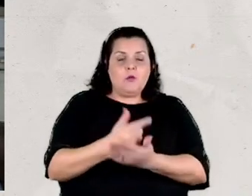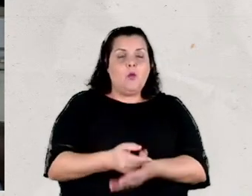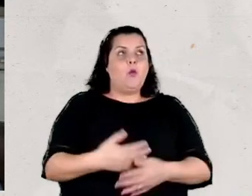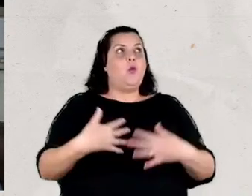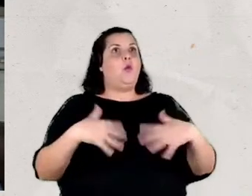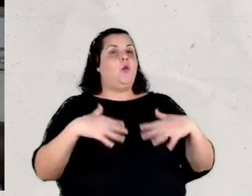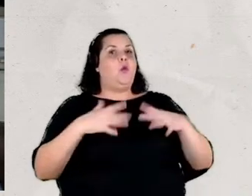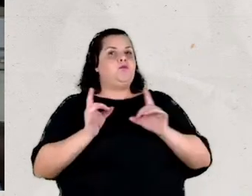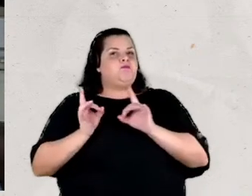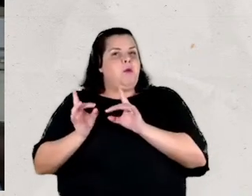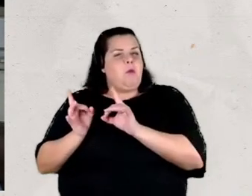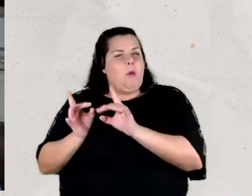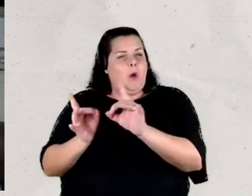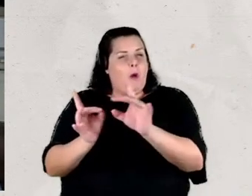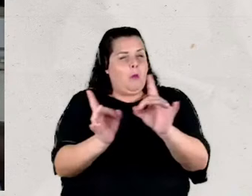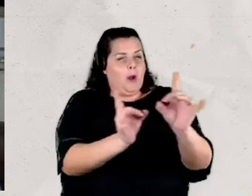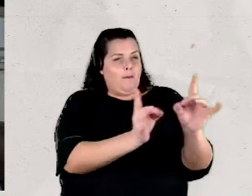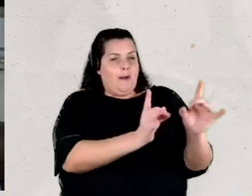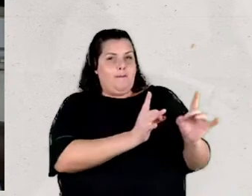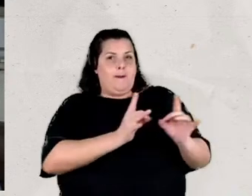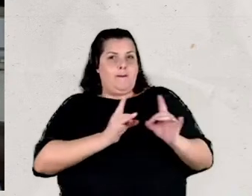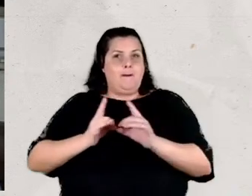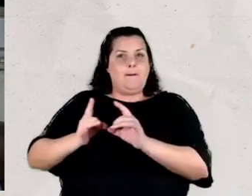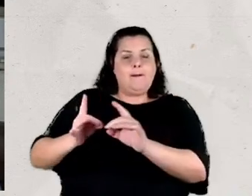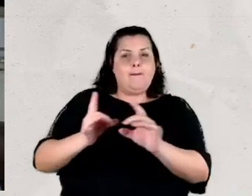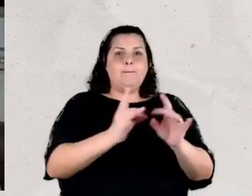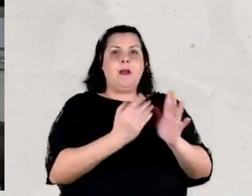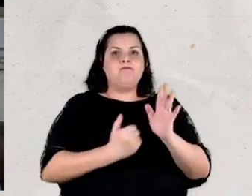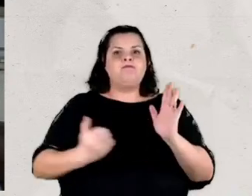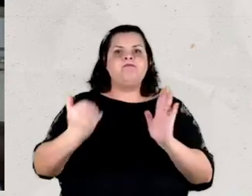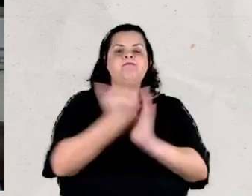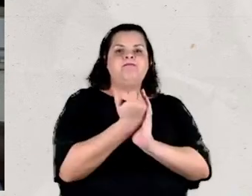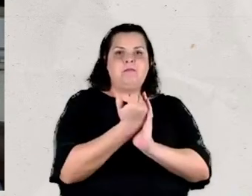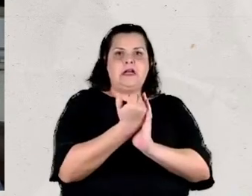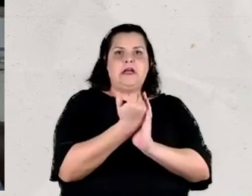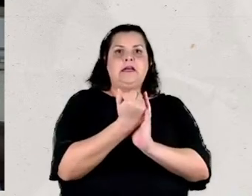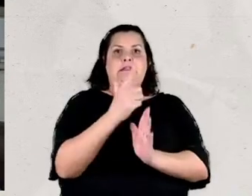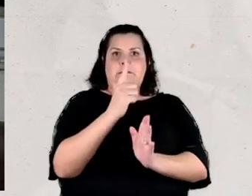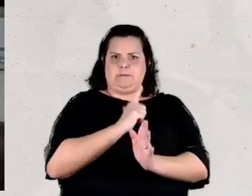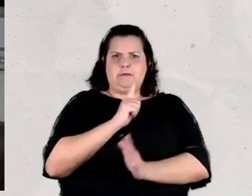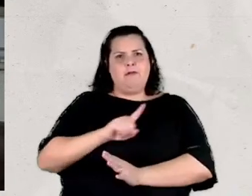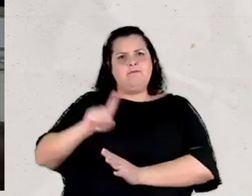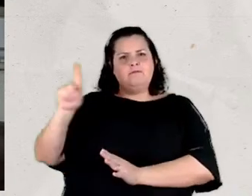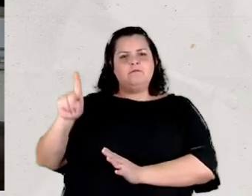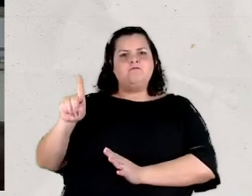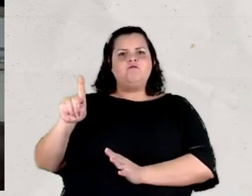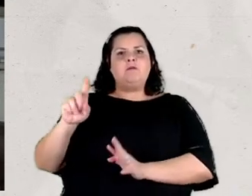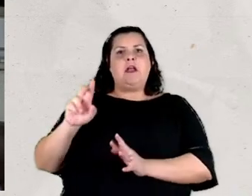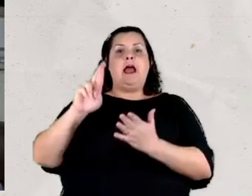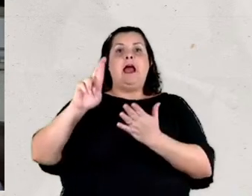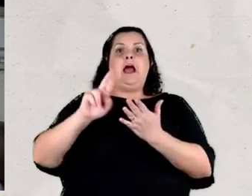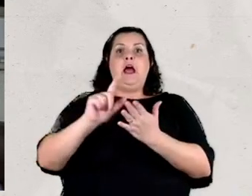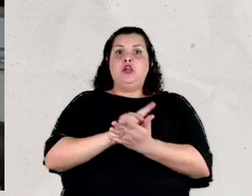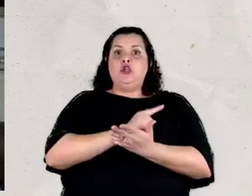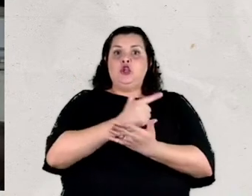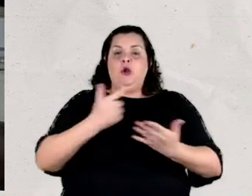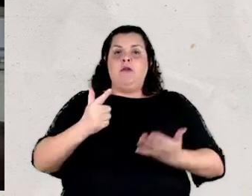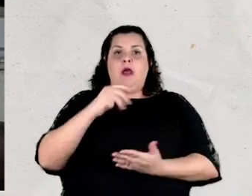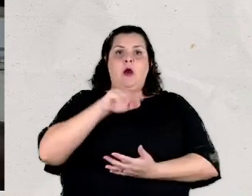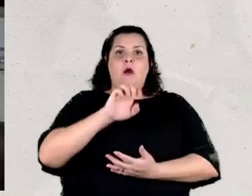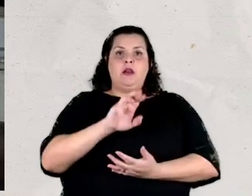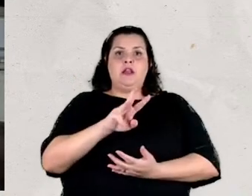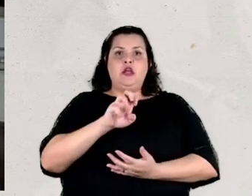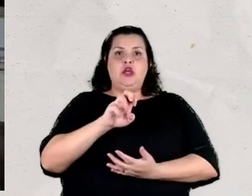escreve para as principais páginas de opinião dos Estados Unidos, incluindo o Times e o Wall Street Journal, e